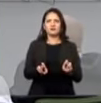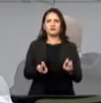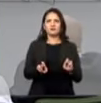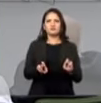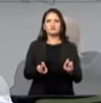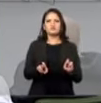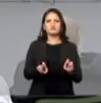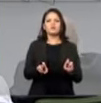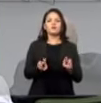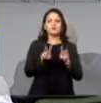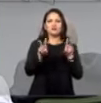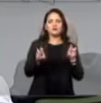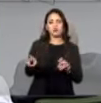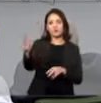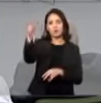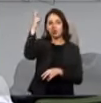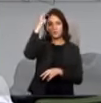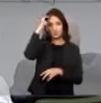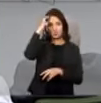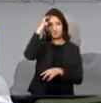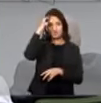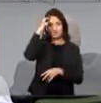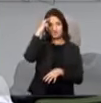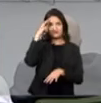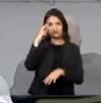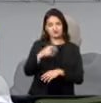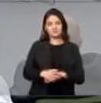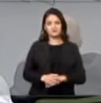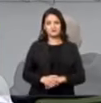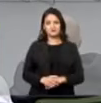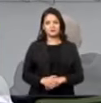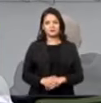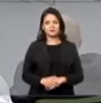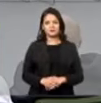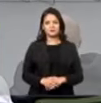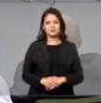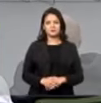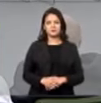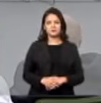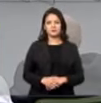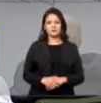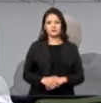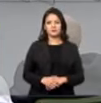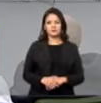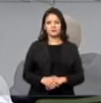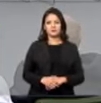da produção cultural. Eu,